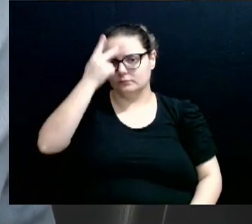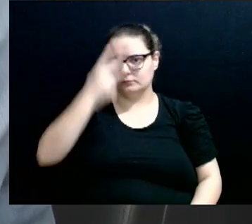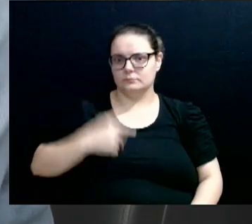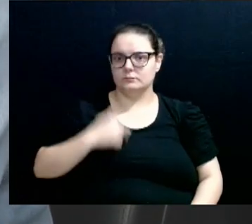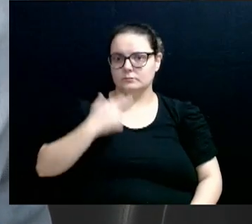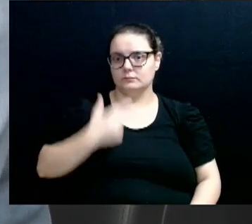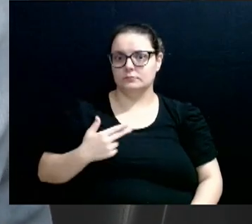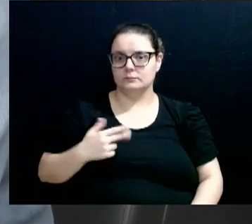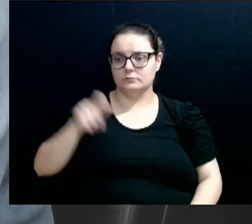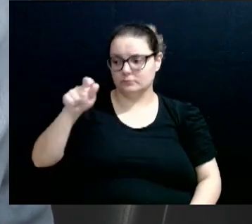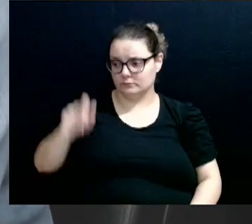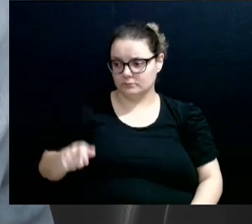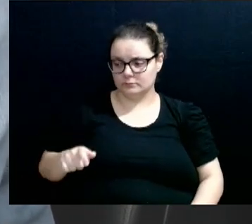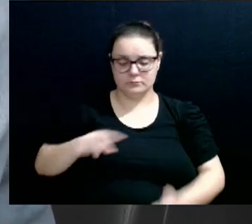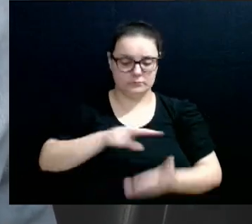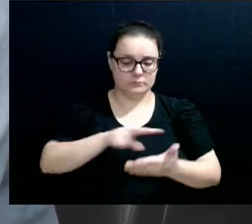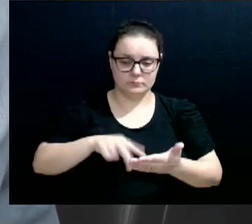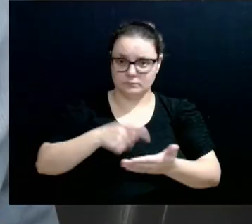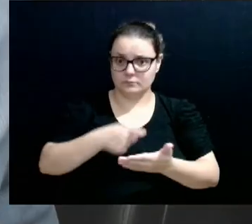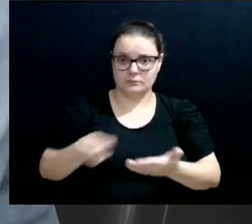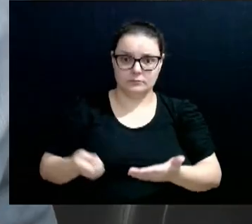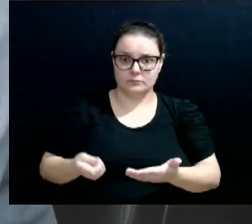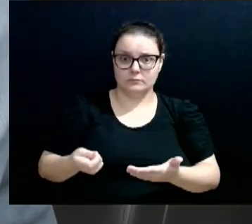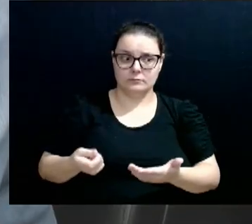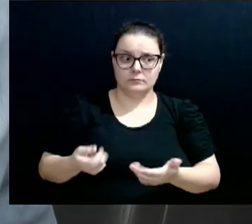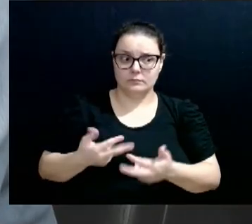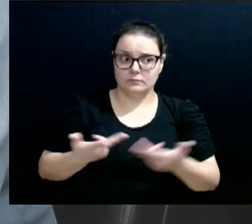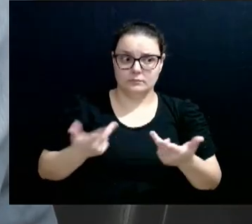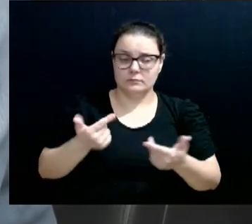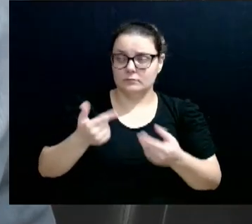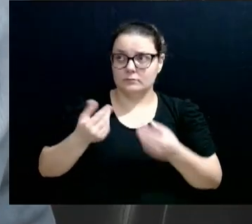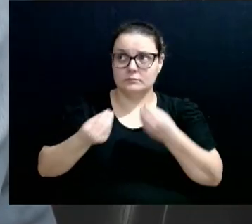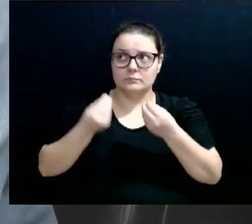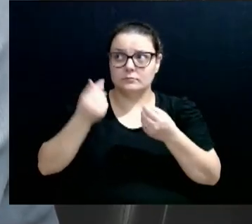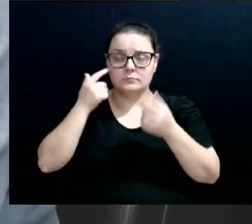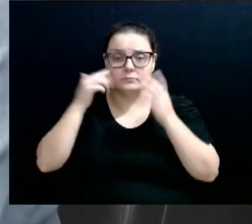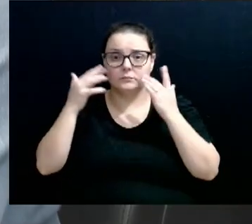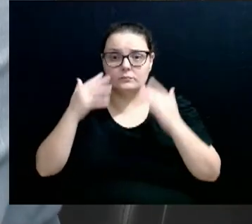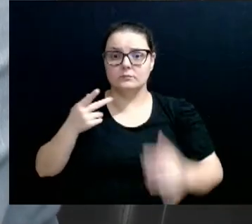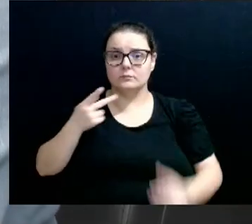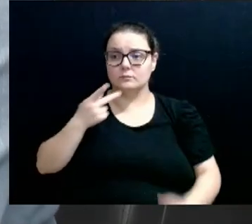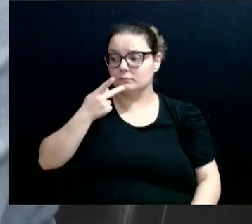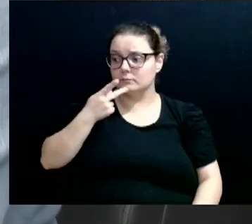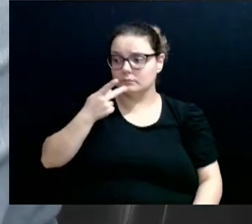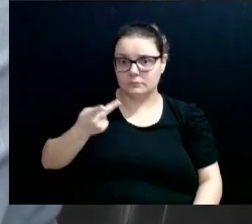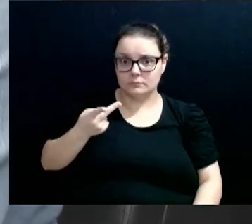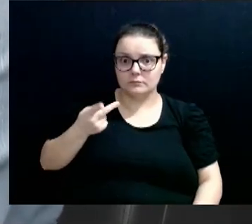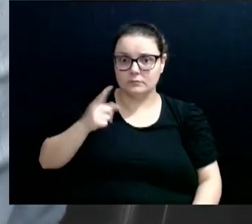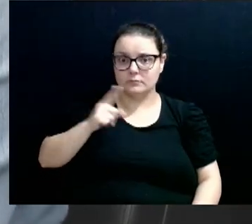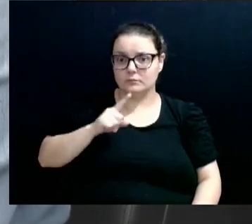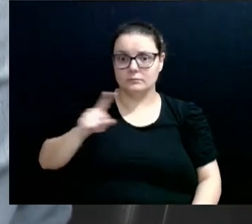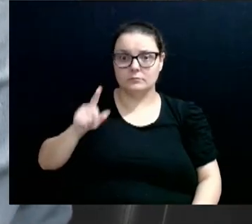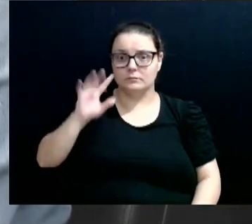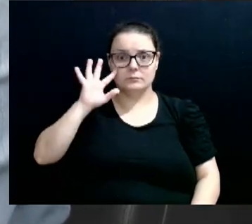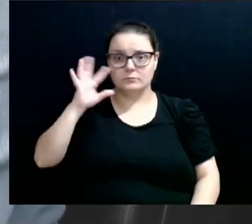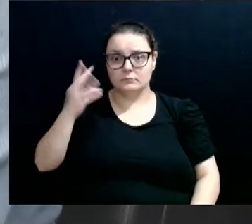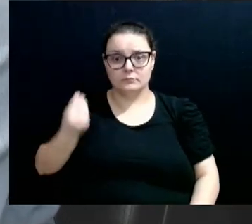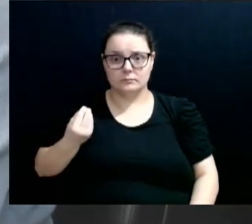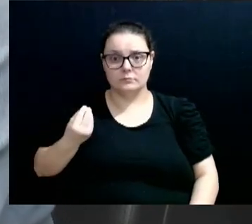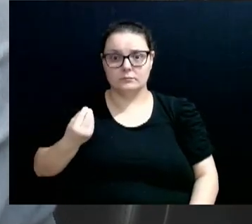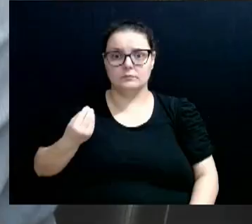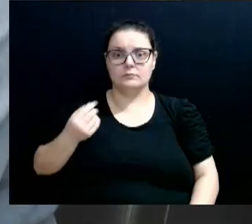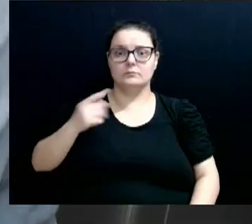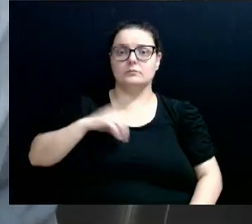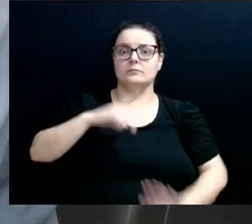coisa surreal, né? Porque ela fala a língua e ela não consegue ter direito a ter acesso à